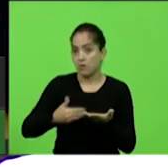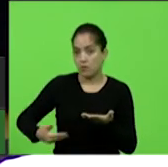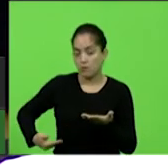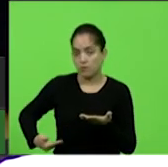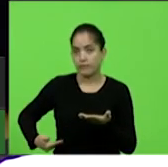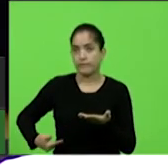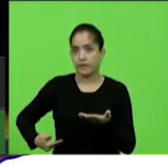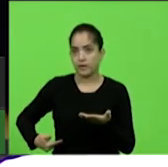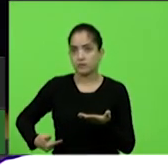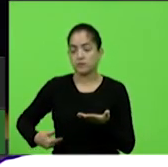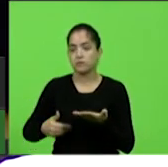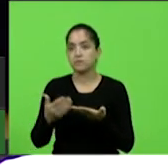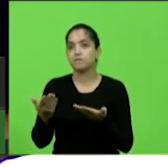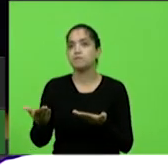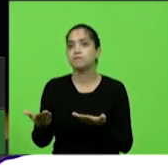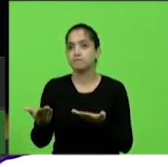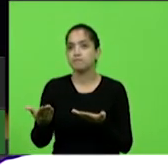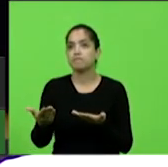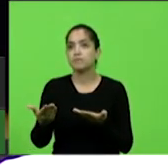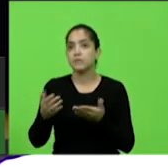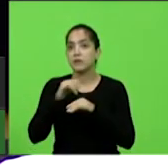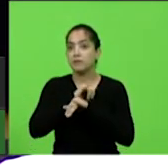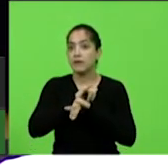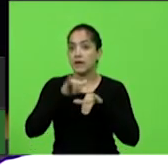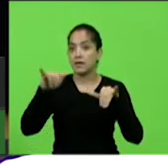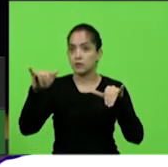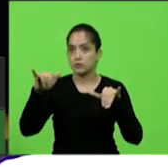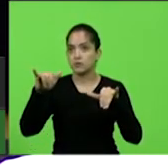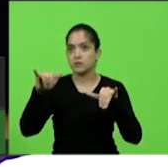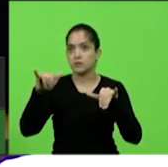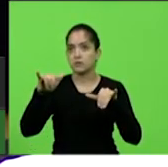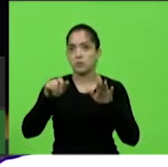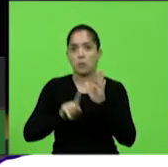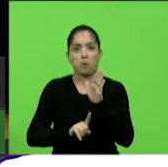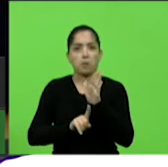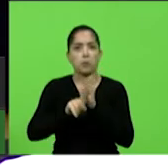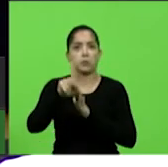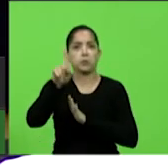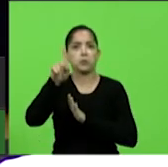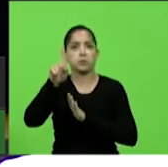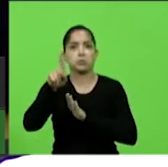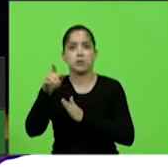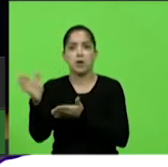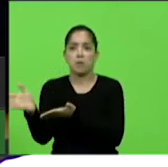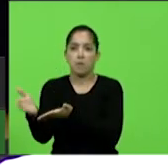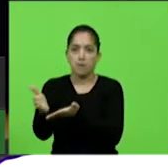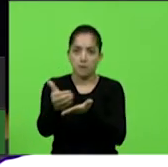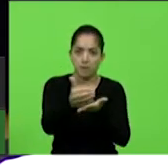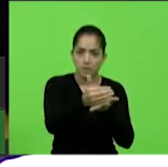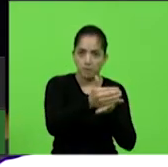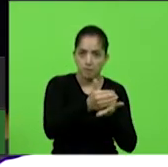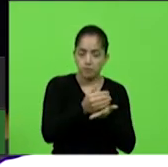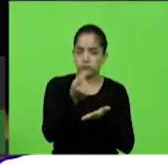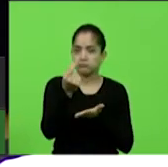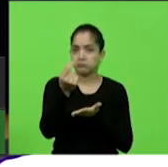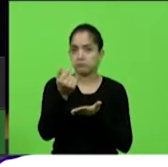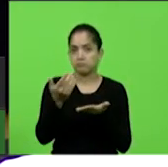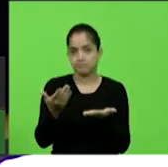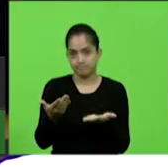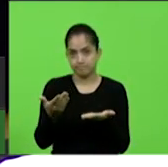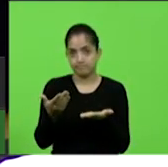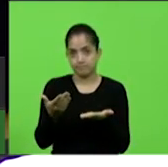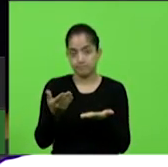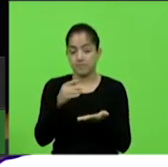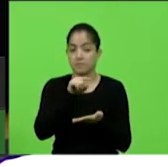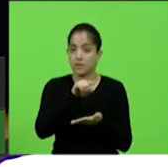em contrapartida, vem anunciando recordes, né, de arrecadação de tributos. Enquanto isso,